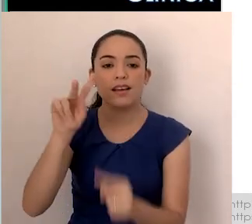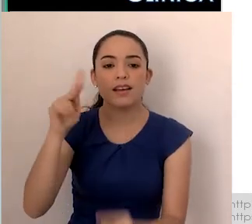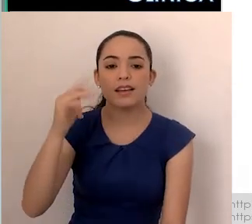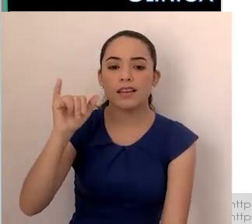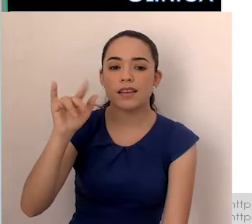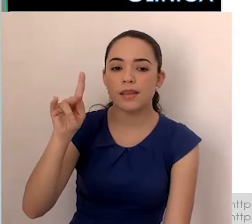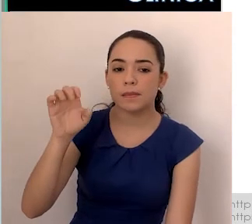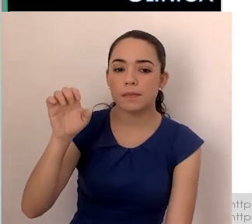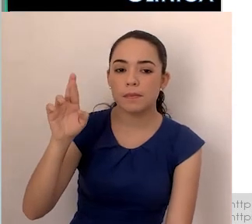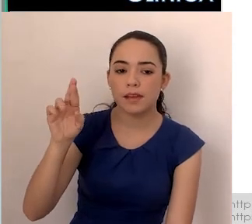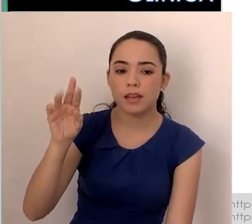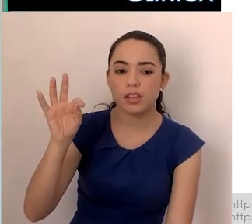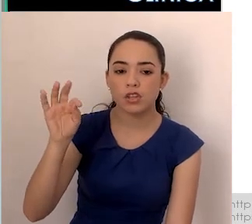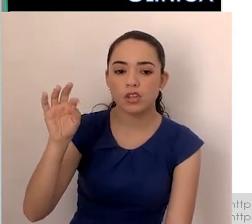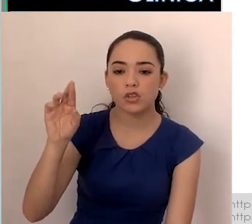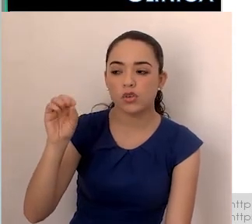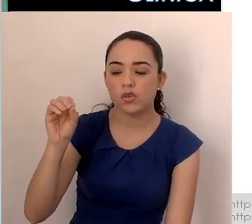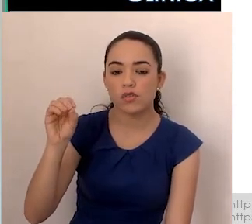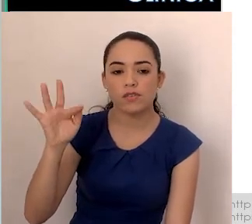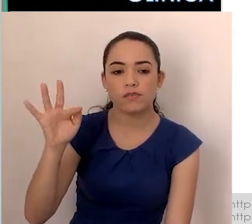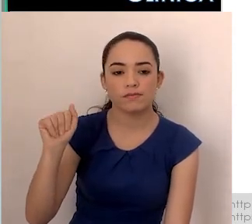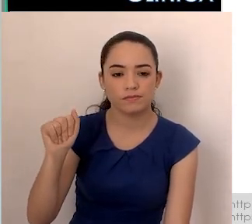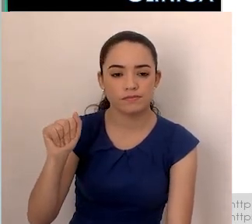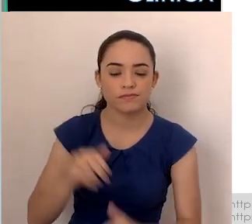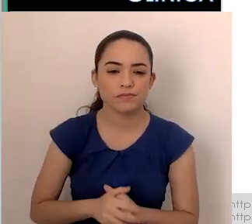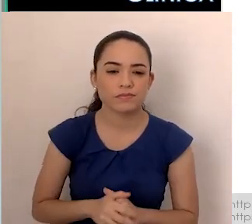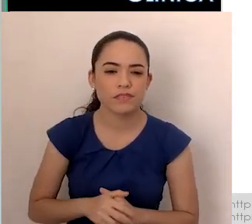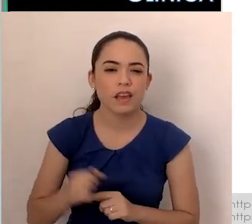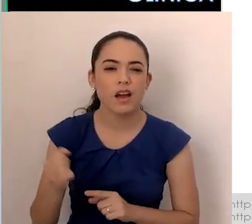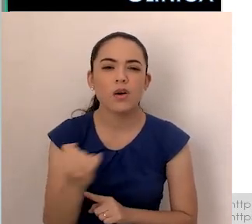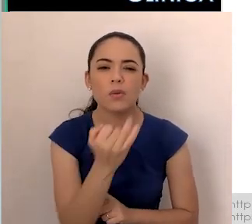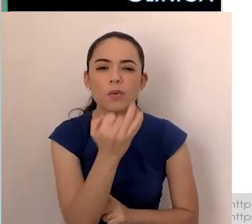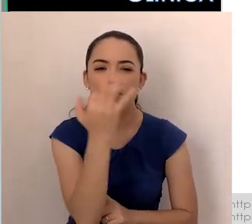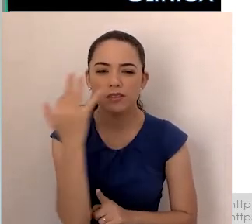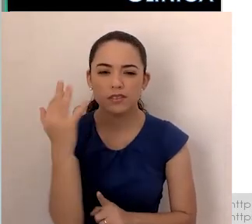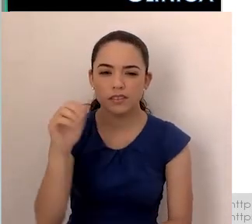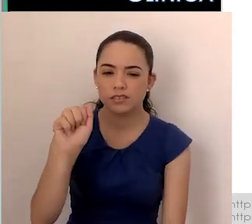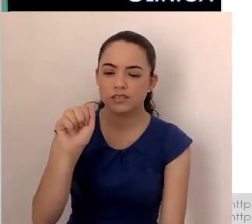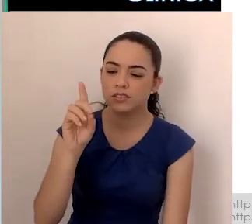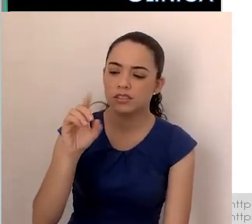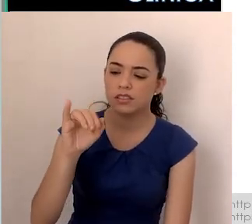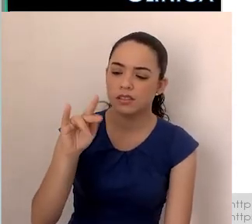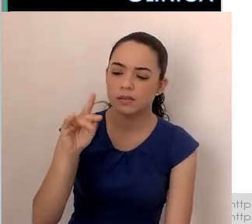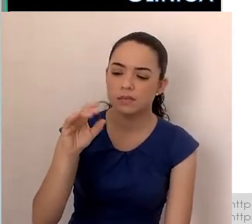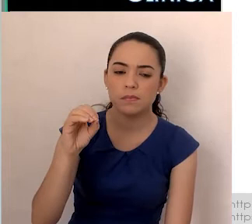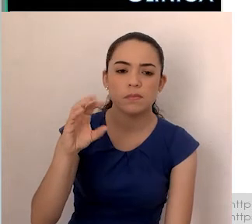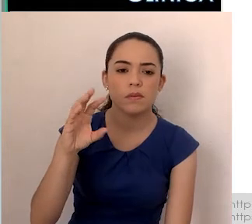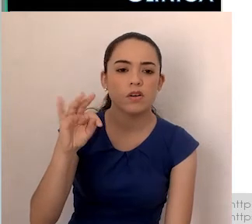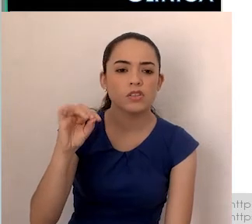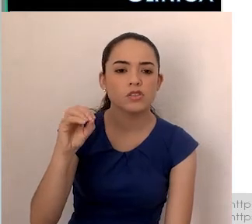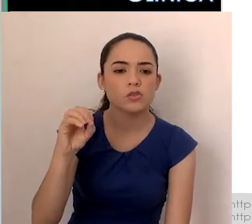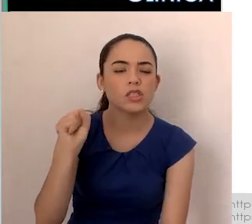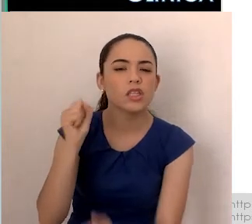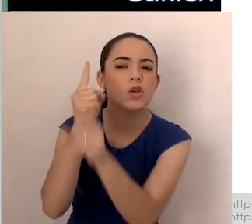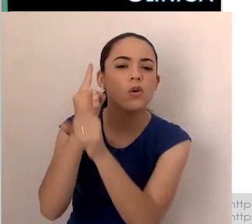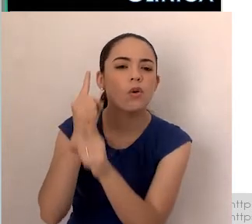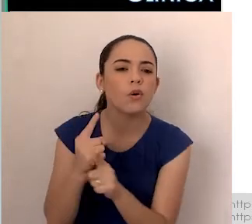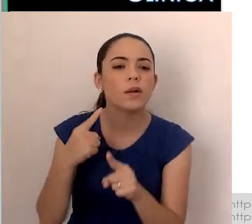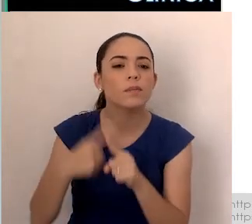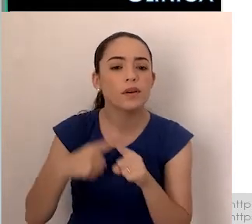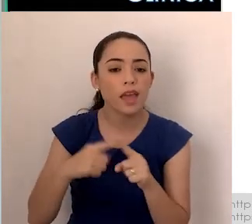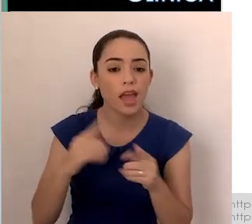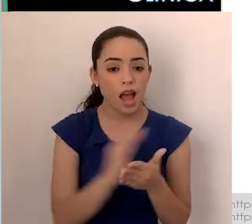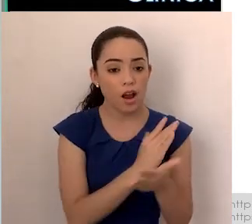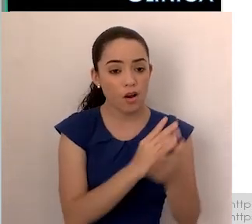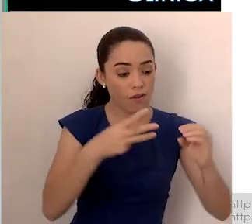de gordura no adulto são consequências então da hipertrofia. O número total de adipócitos é controlado